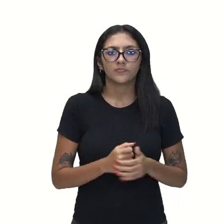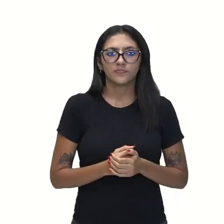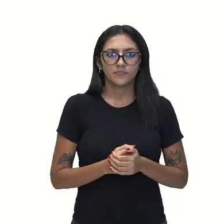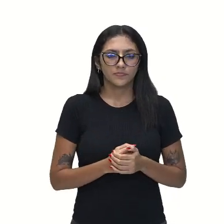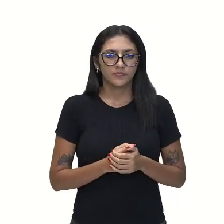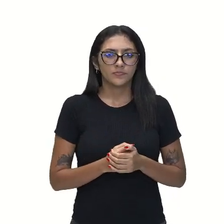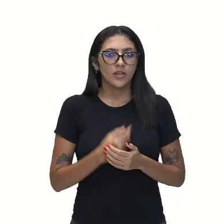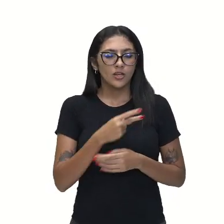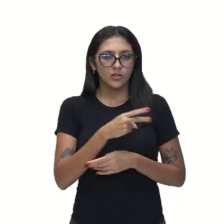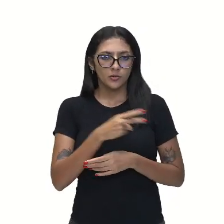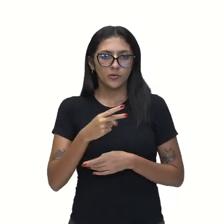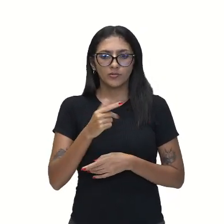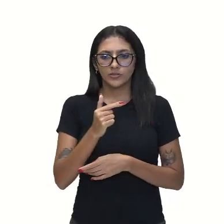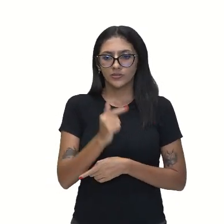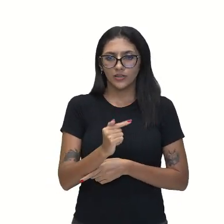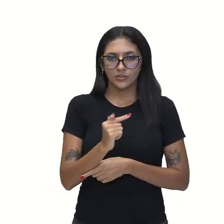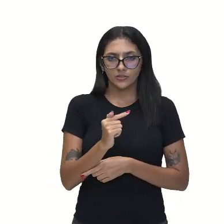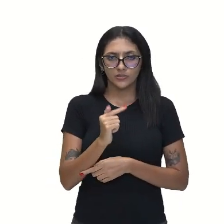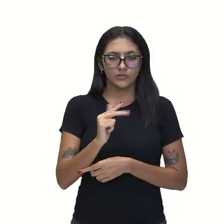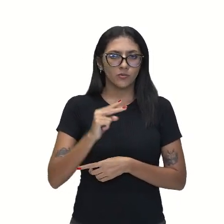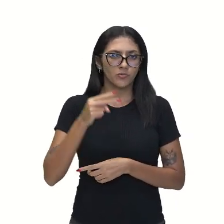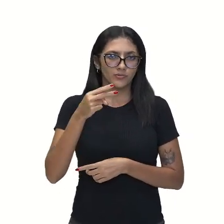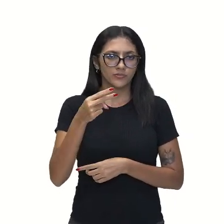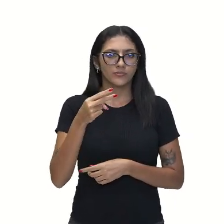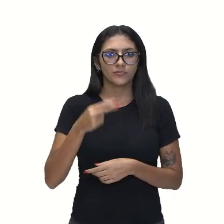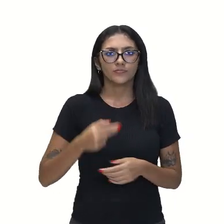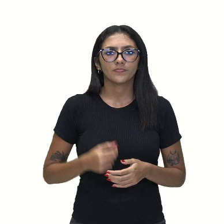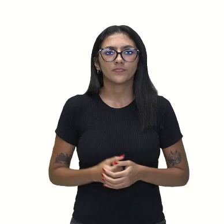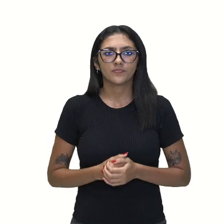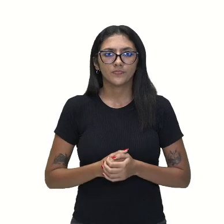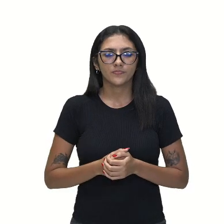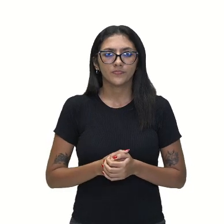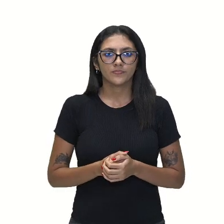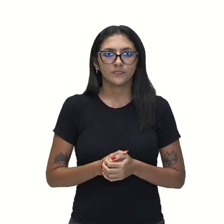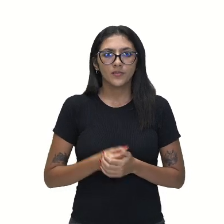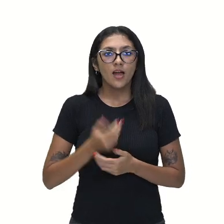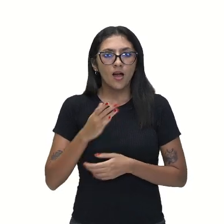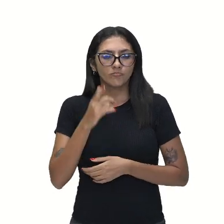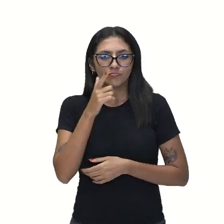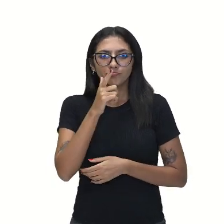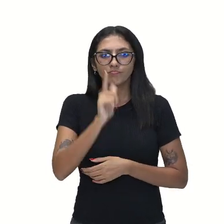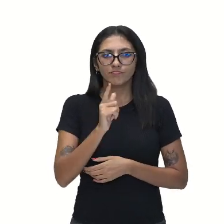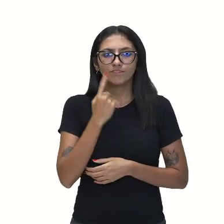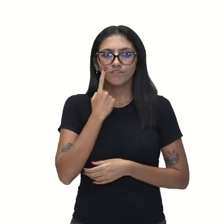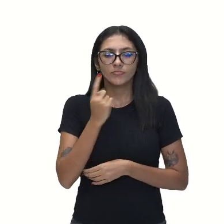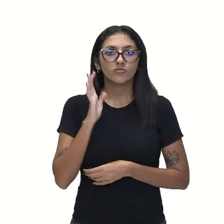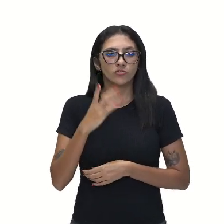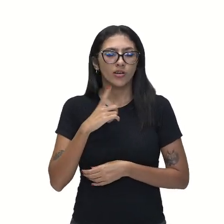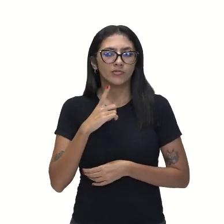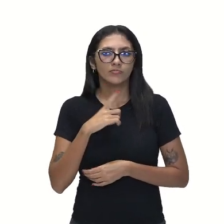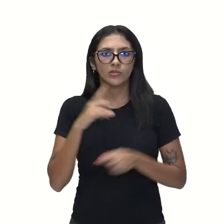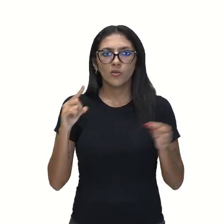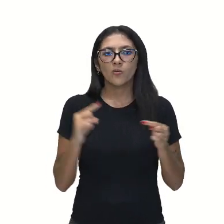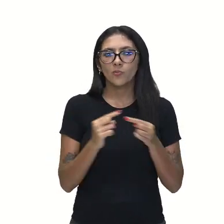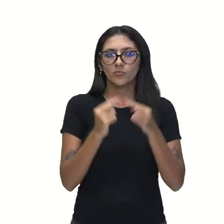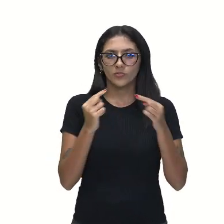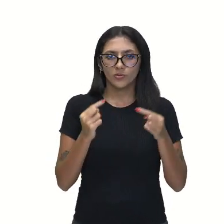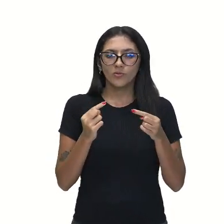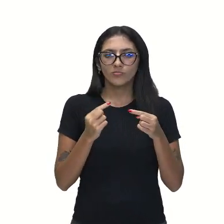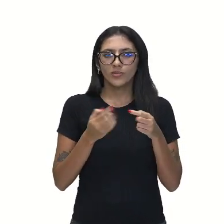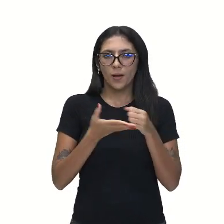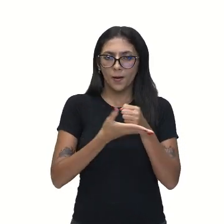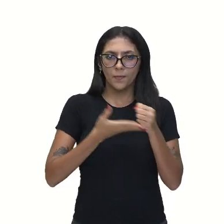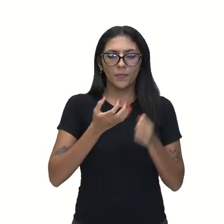a 7 ao quadrado. Opa, agora as bases, ó, elas já são iguais. Eu já